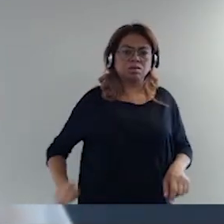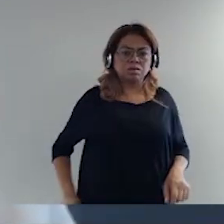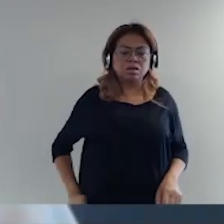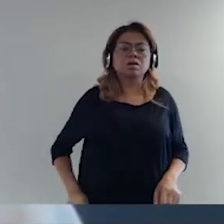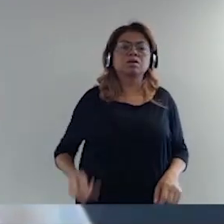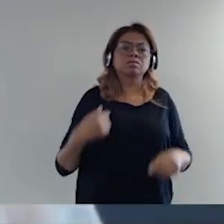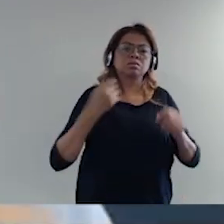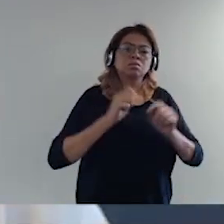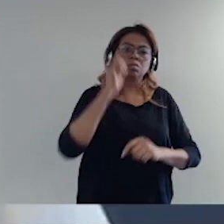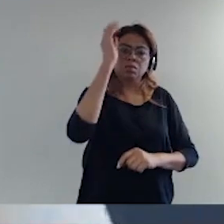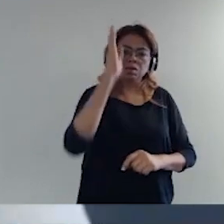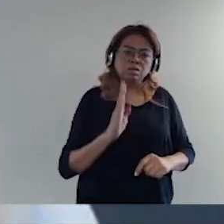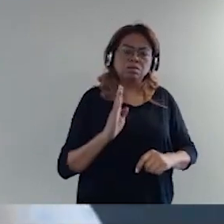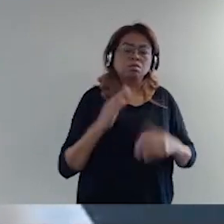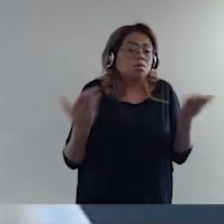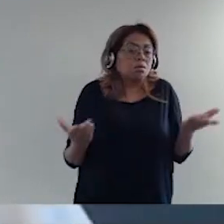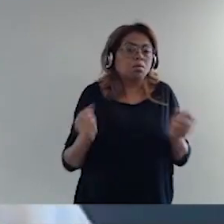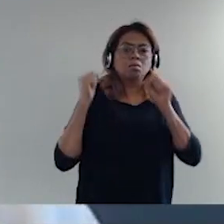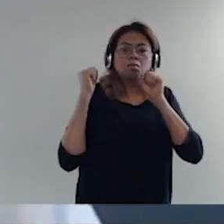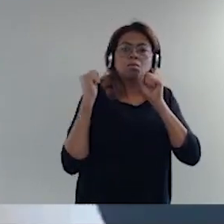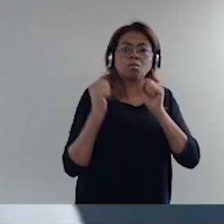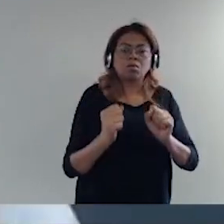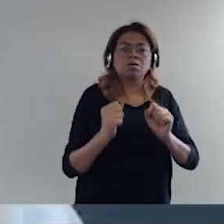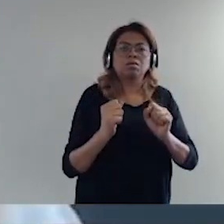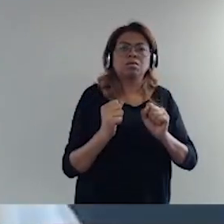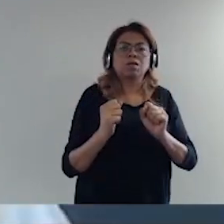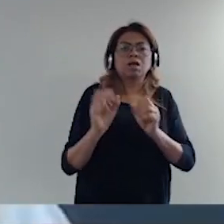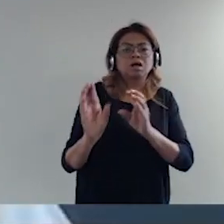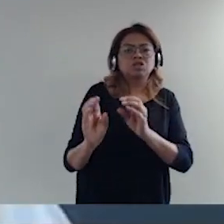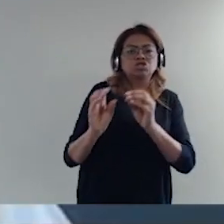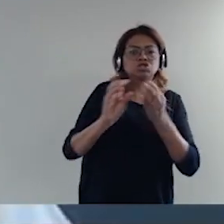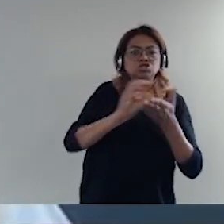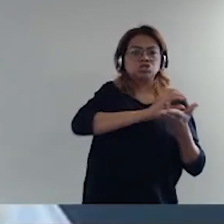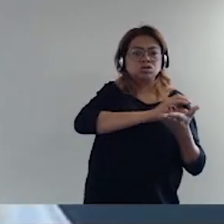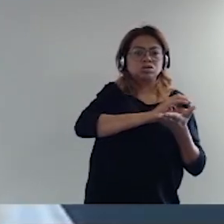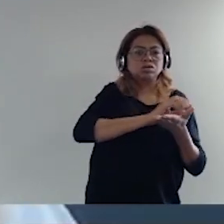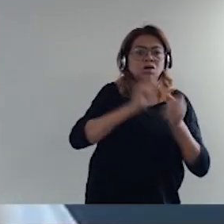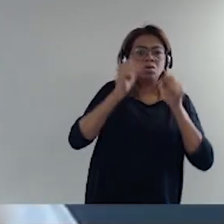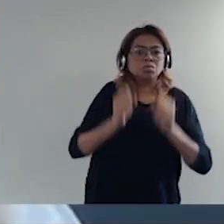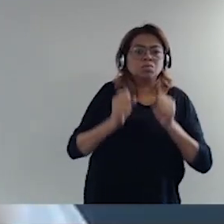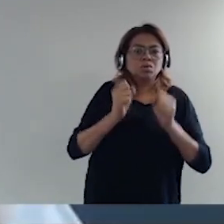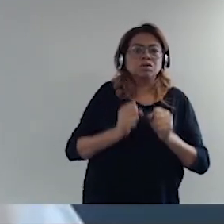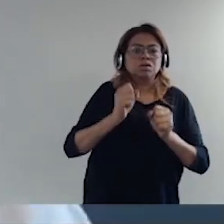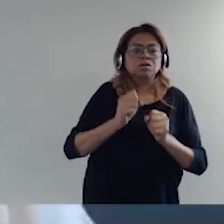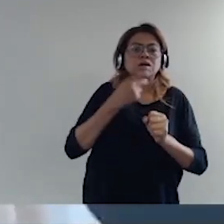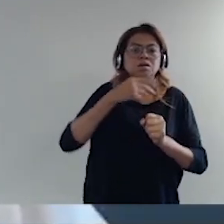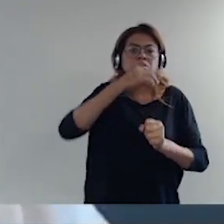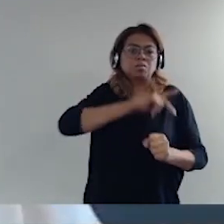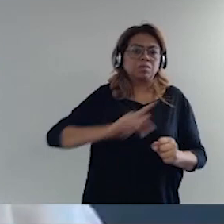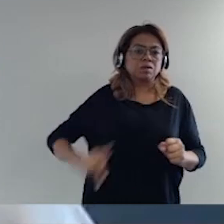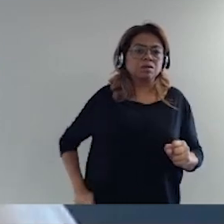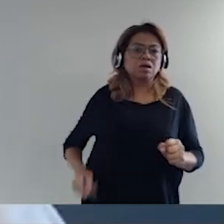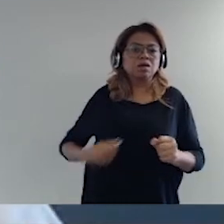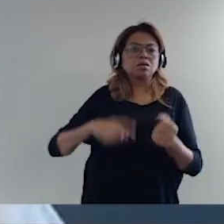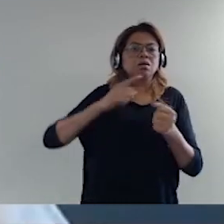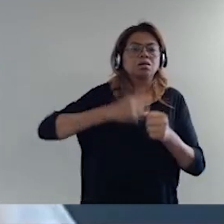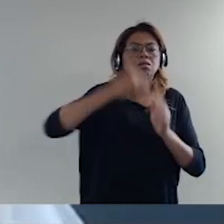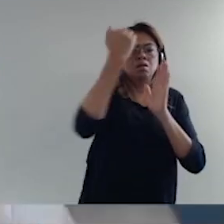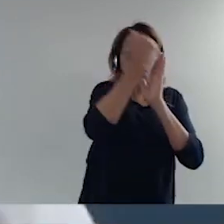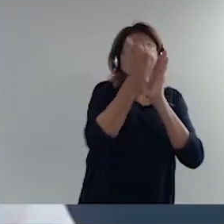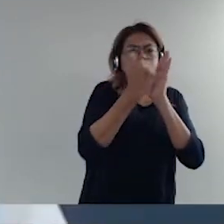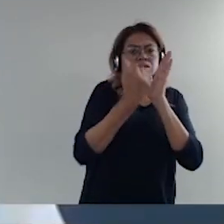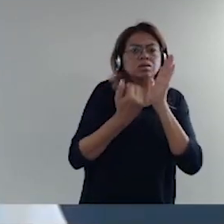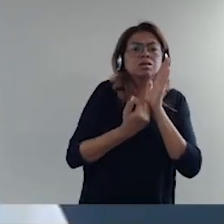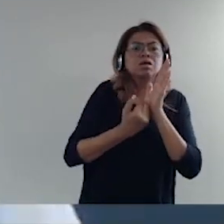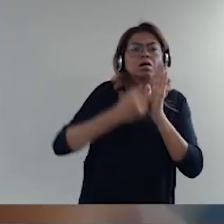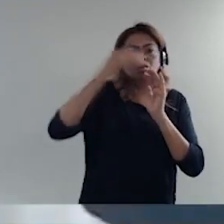poder, tirar poder do presidente. Na medida que é obrigado a passar o recurso,